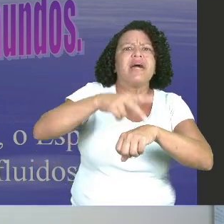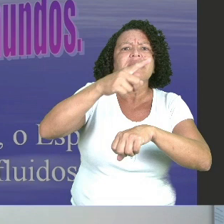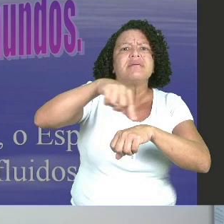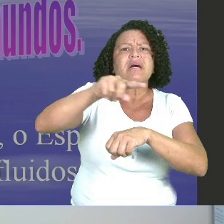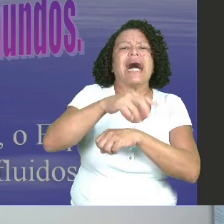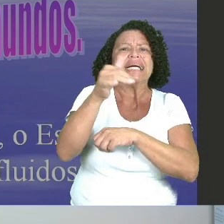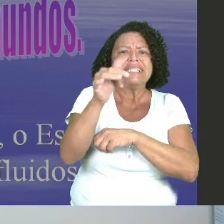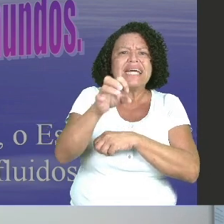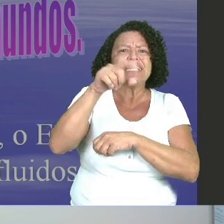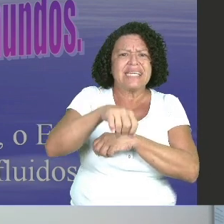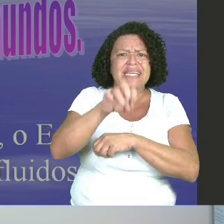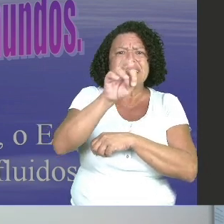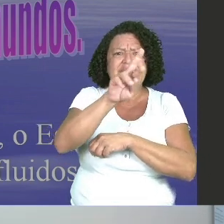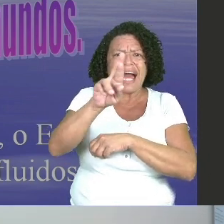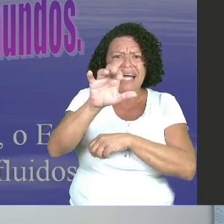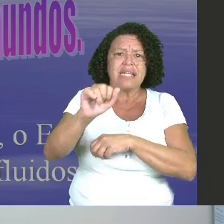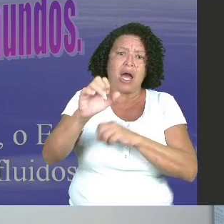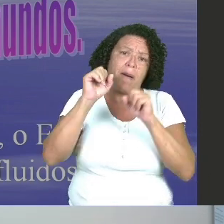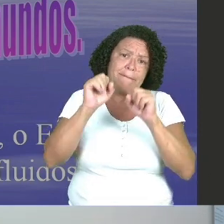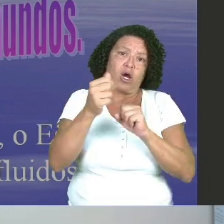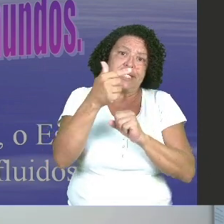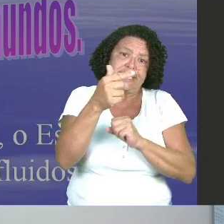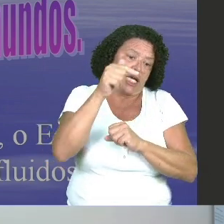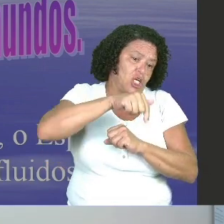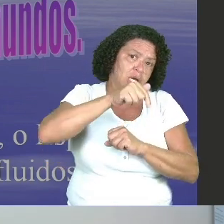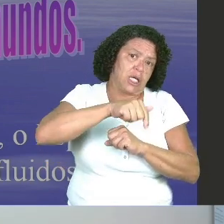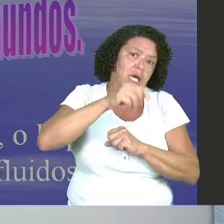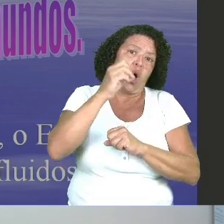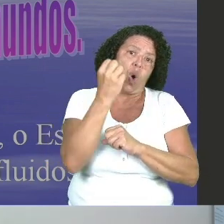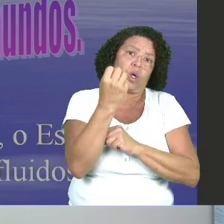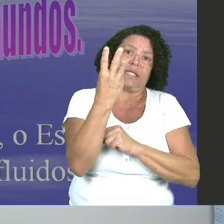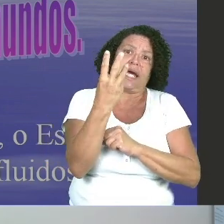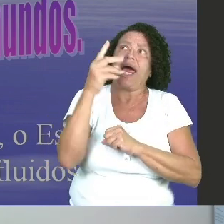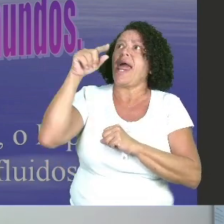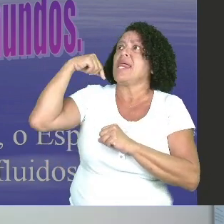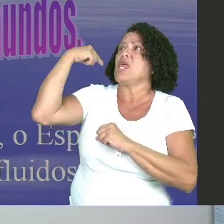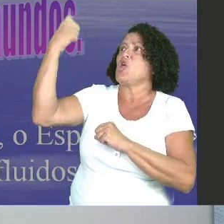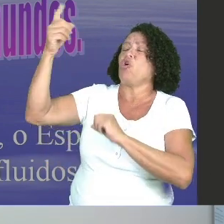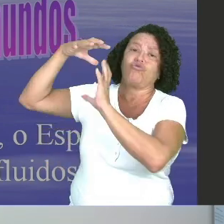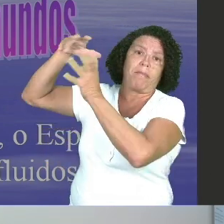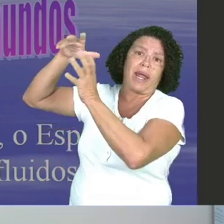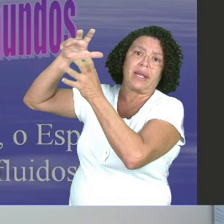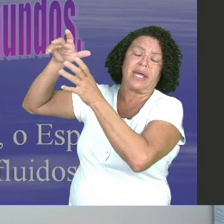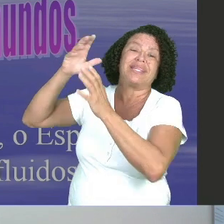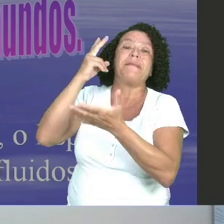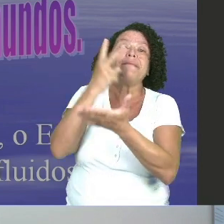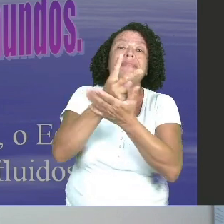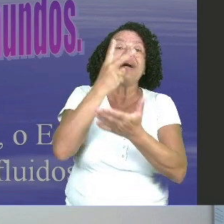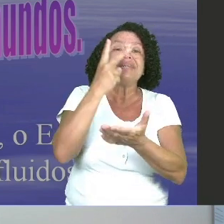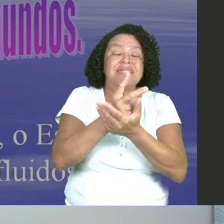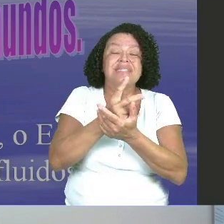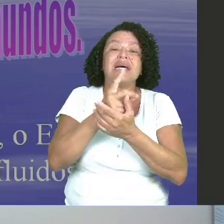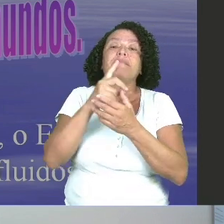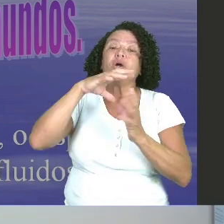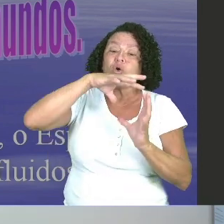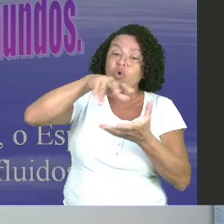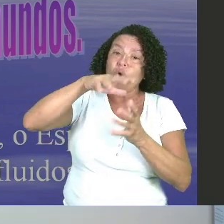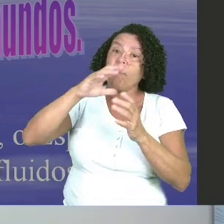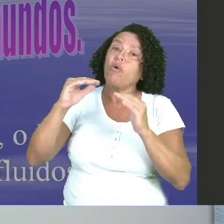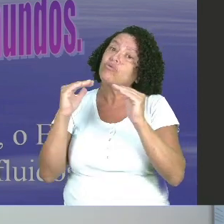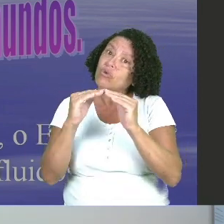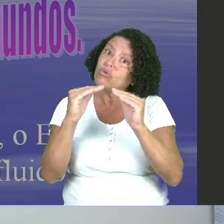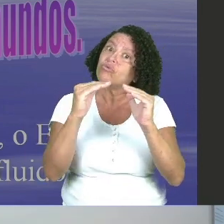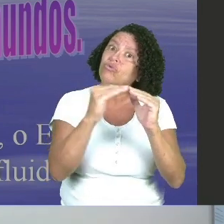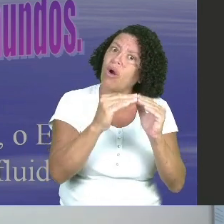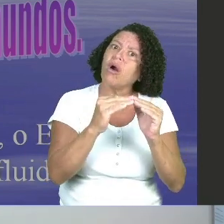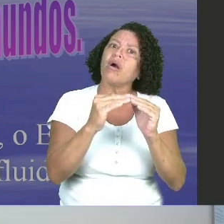aqui na Terra. Pode ter sido 7 aqui na Terra, 3, mas sempre o quê? No mundo compatível. Se estamos no mundo